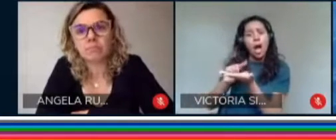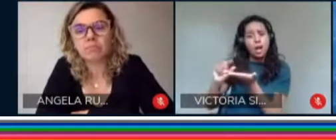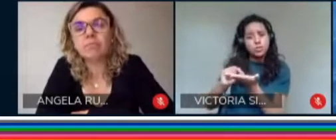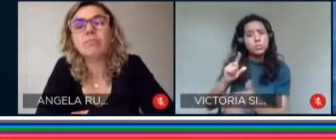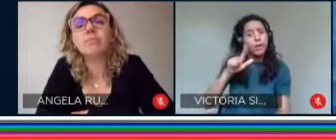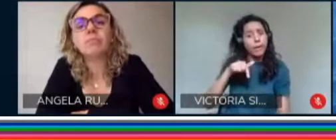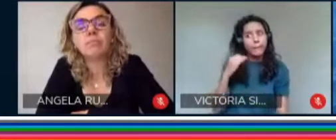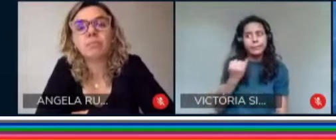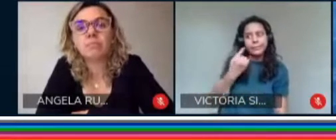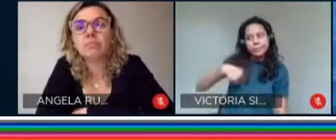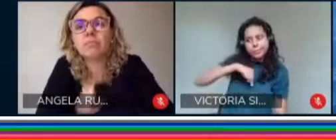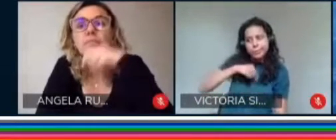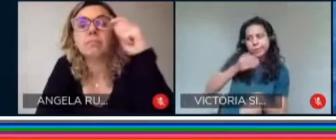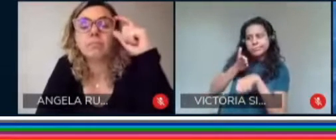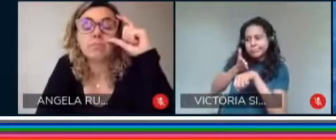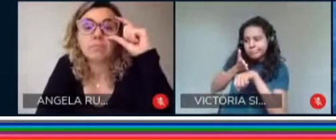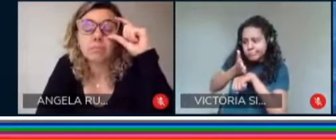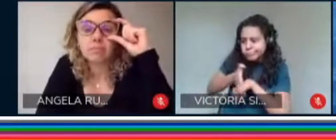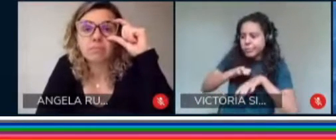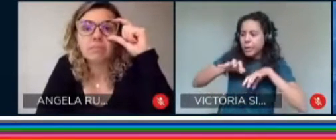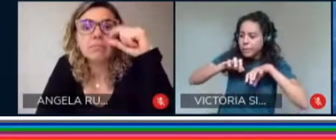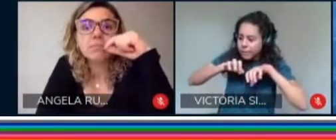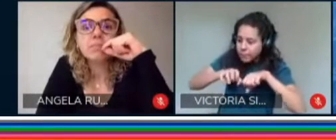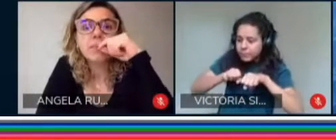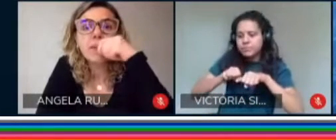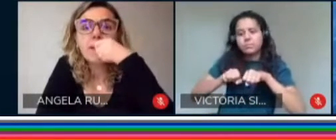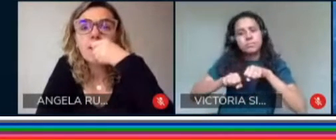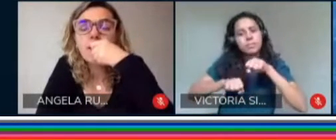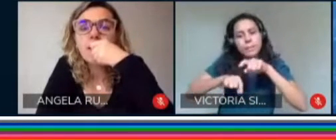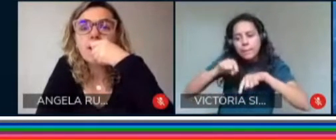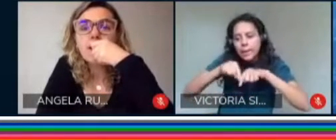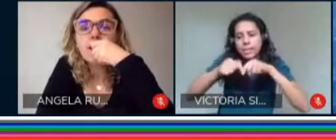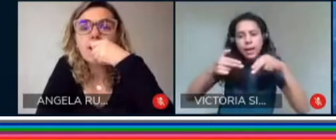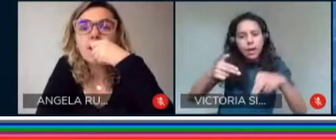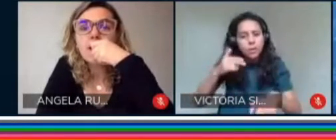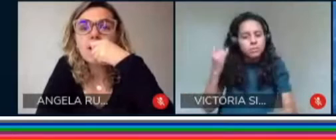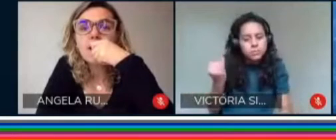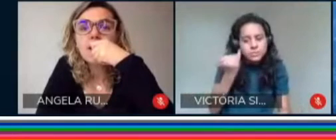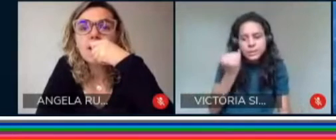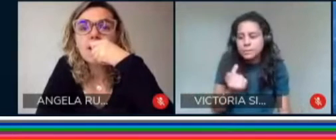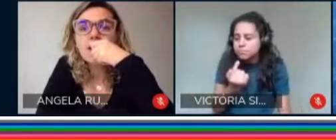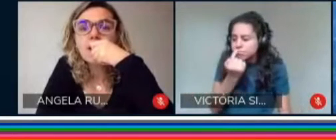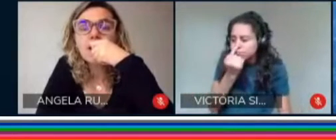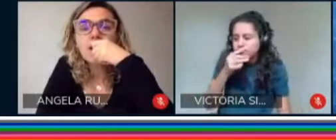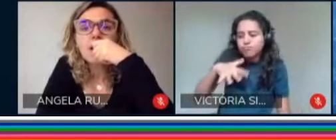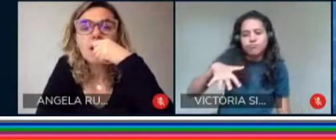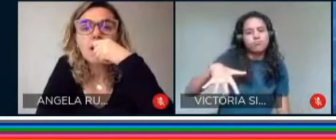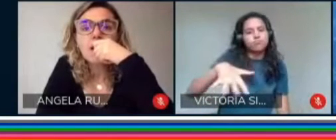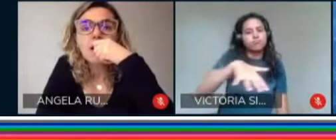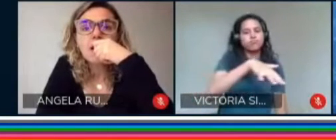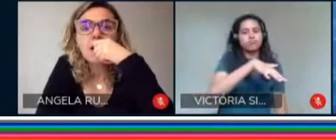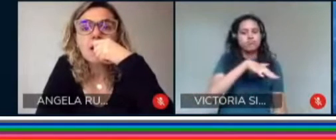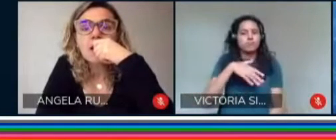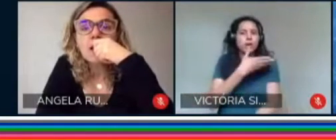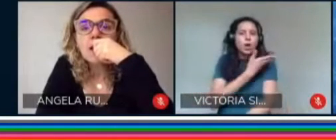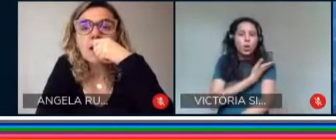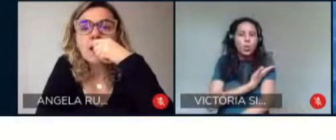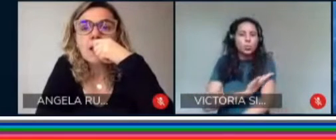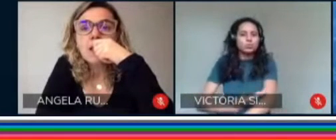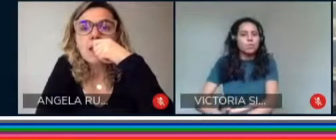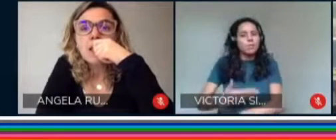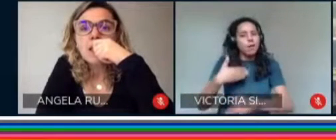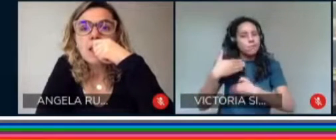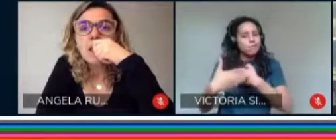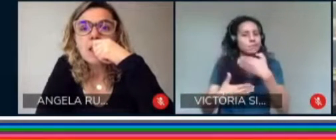dessas bases de dados e trabalhar com elas, né? Para conseguir encontrar aquilo que a gente vai ler para dar conta da nossa questão de